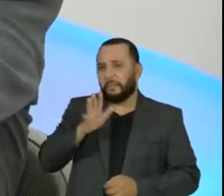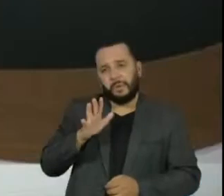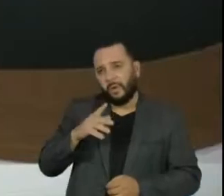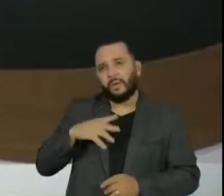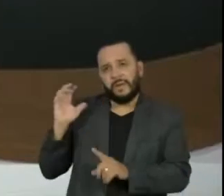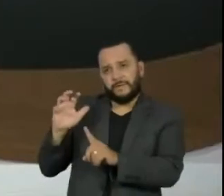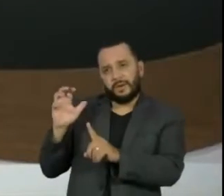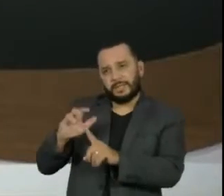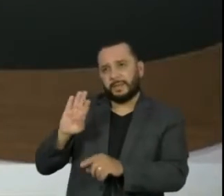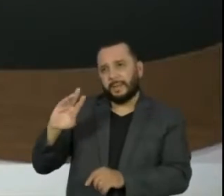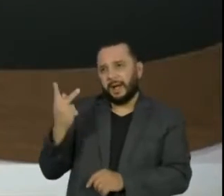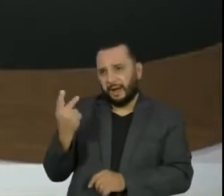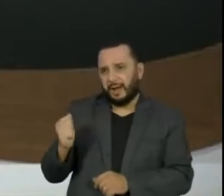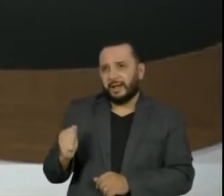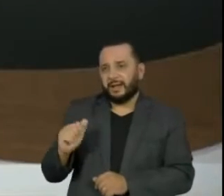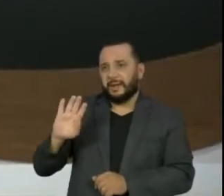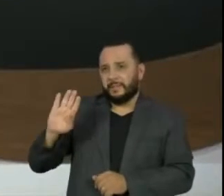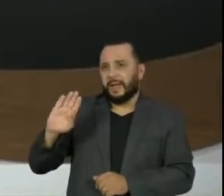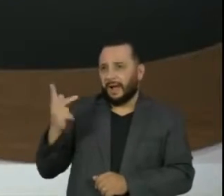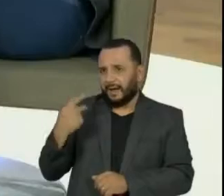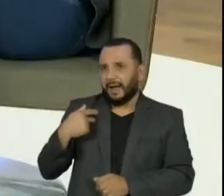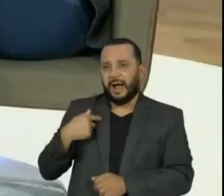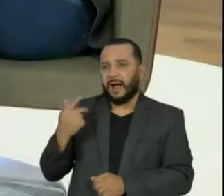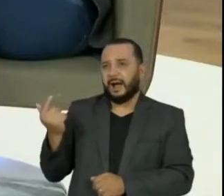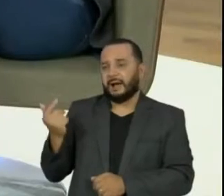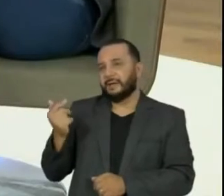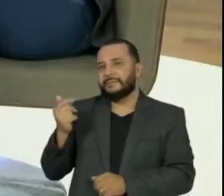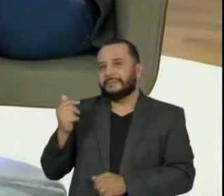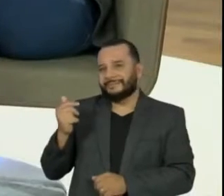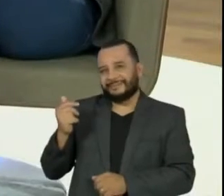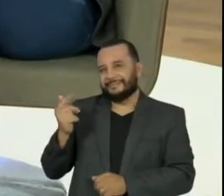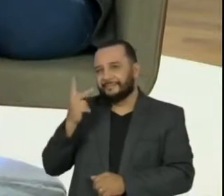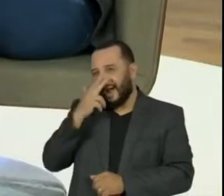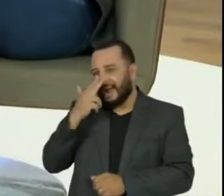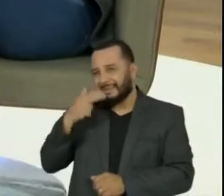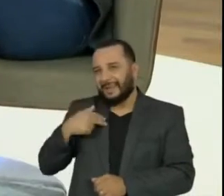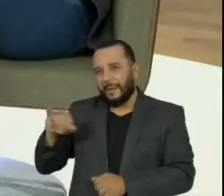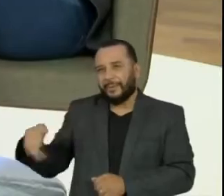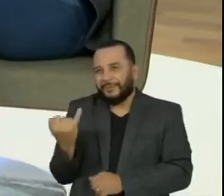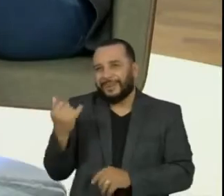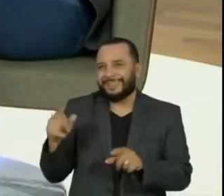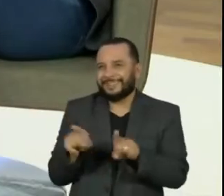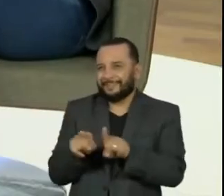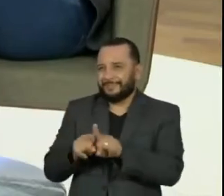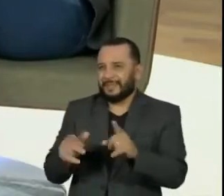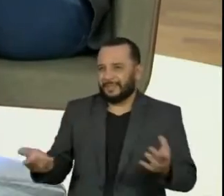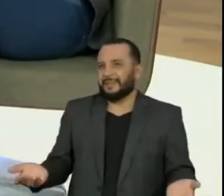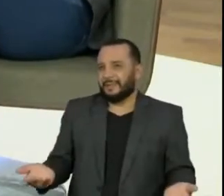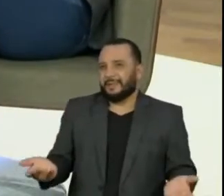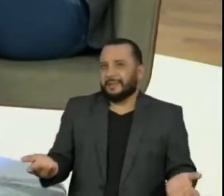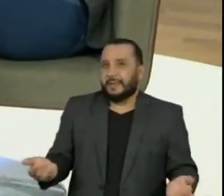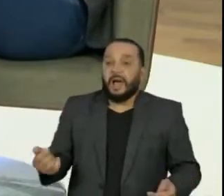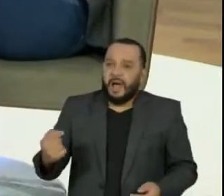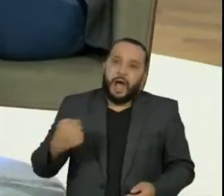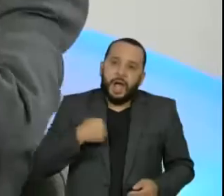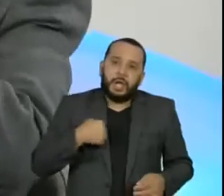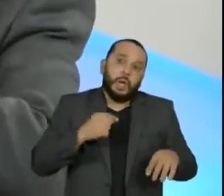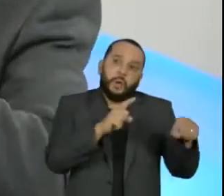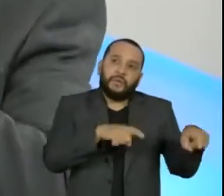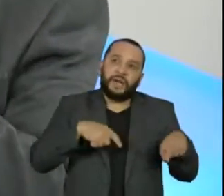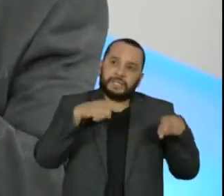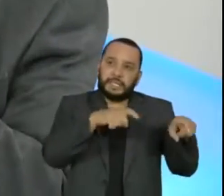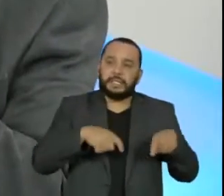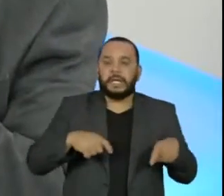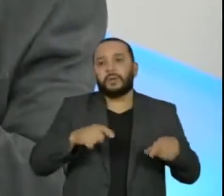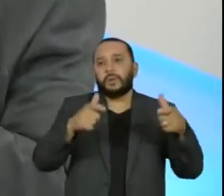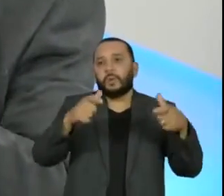em Belo Horizonte. Isso é inevitável. Né? Eles dizem que eu sou fazendeiro lá em